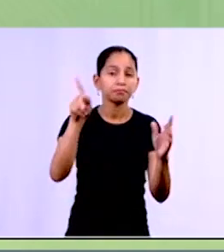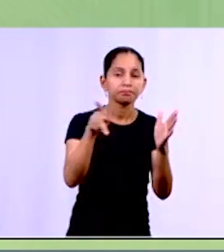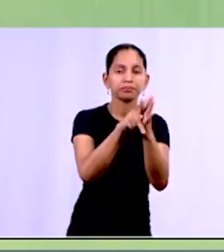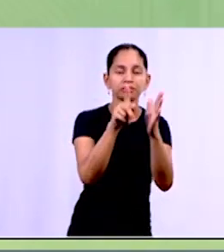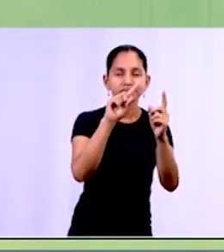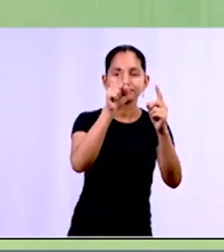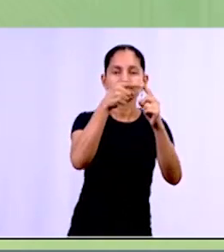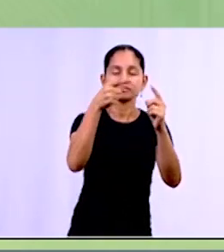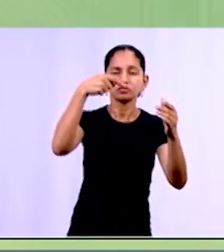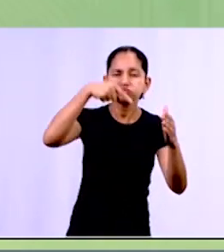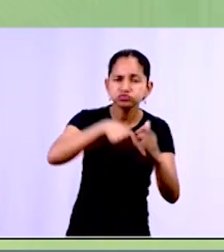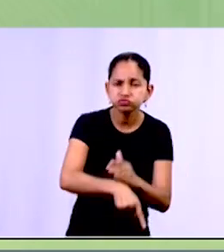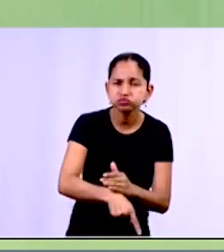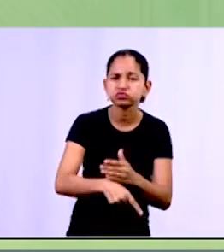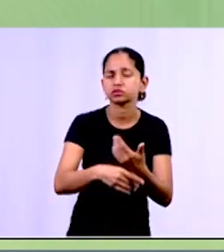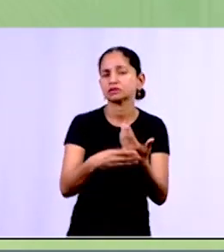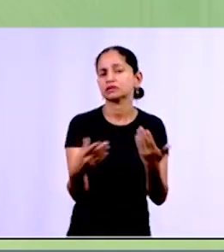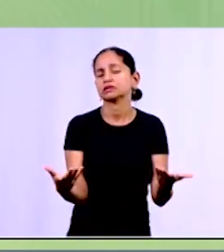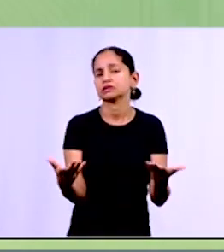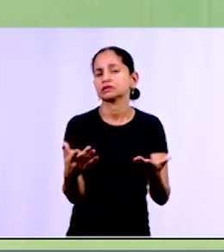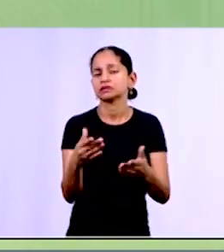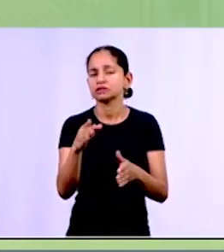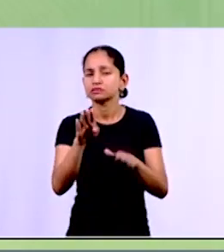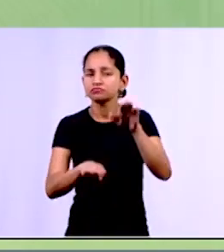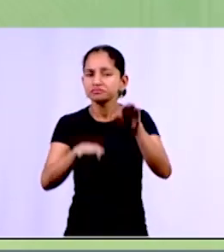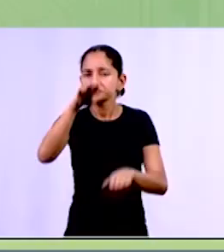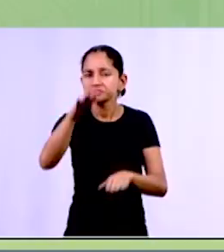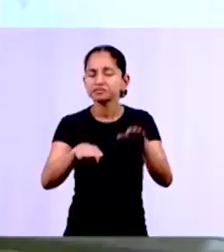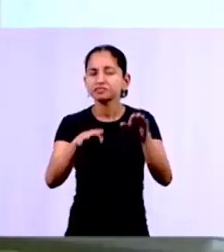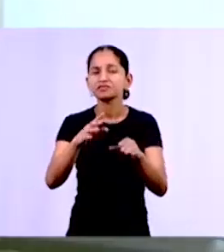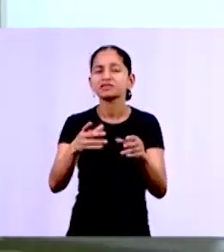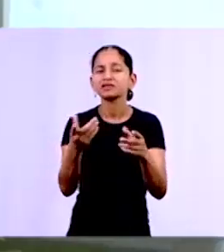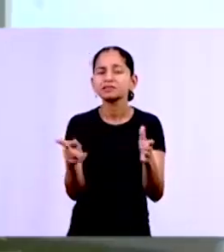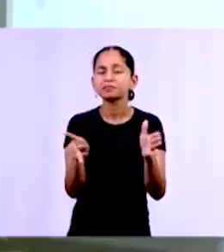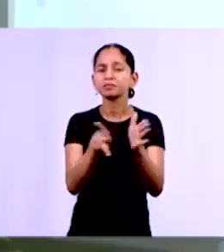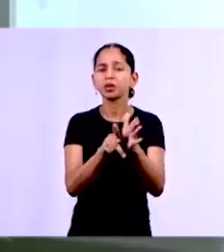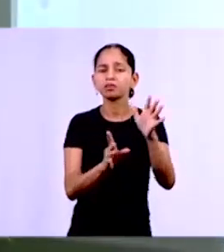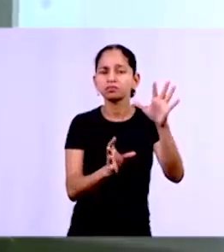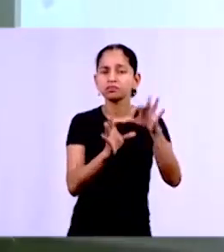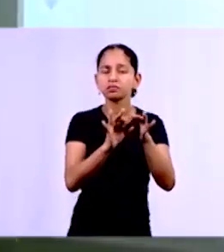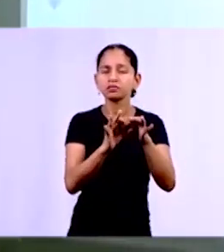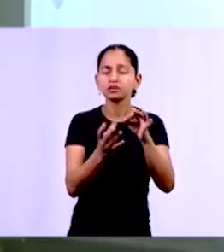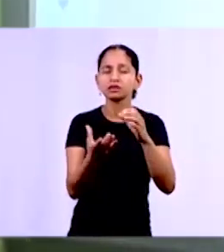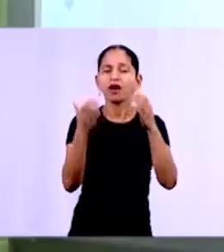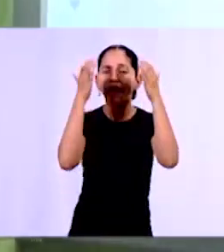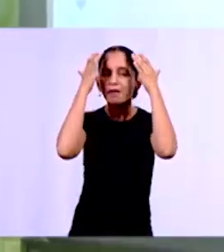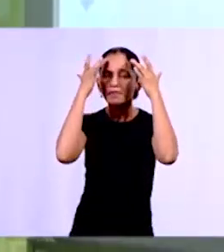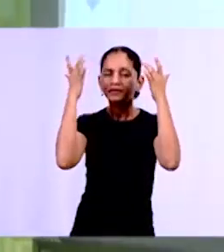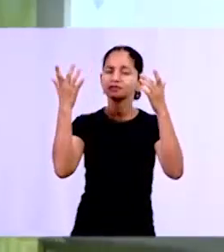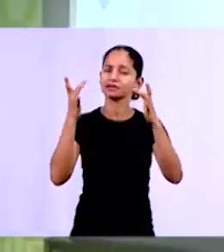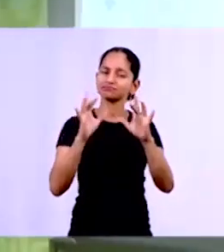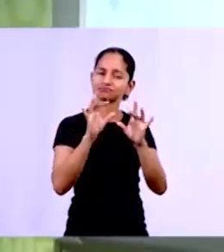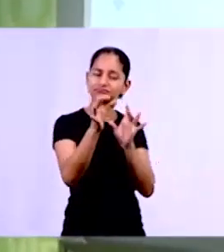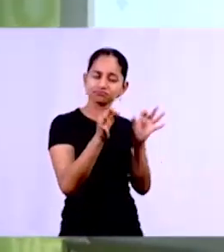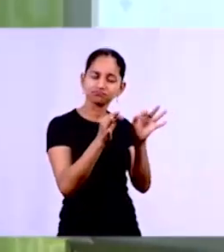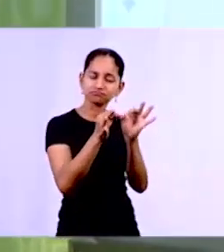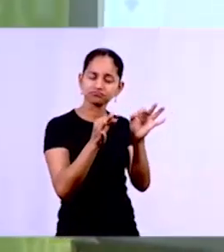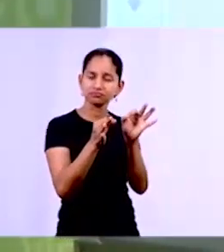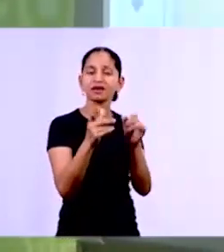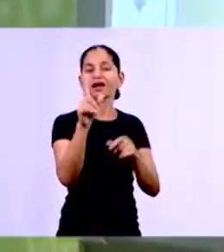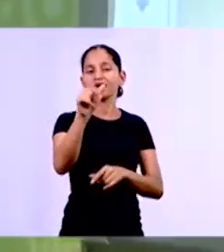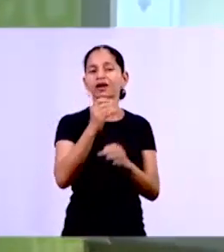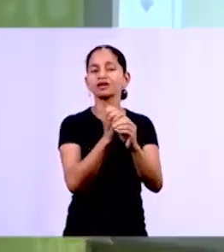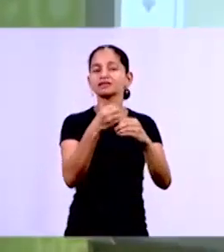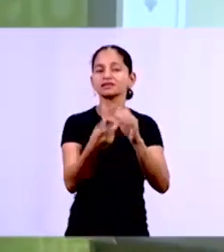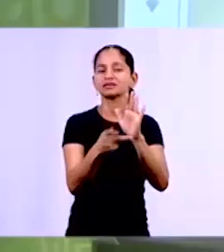né? Reconhecimento, redes neurais, inteligência artificial também pode ser feito em pequenas workstations. Então esse aí é o nosso segundo tipo